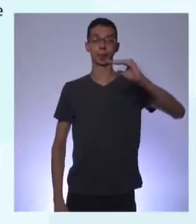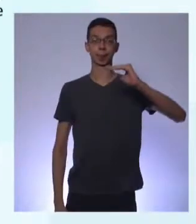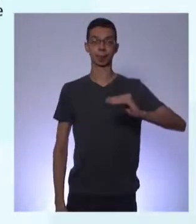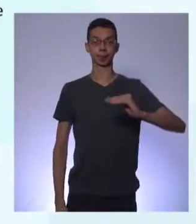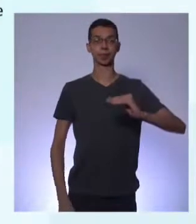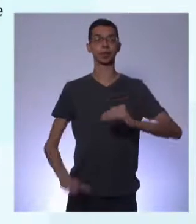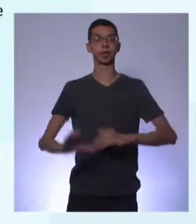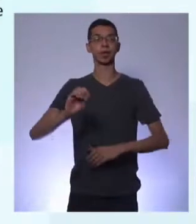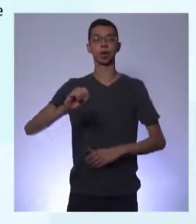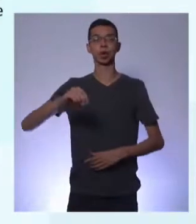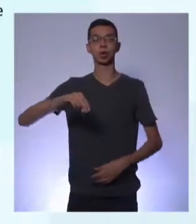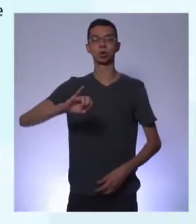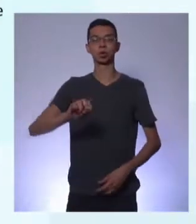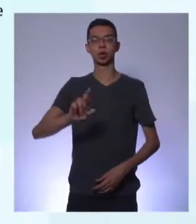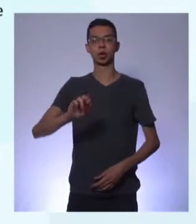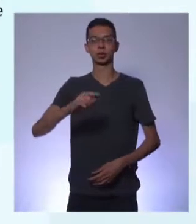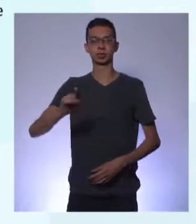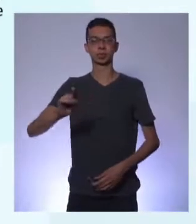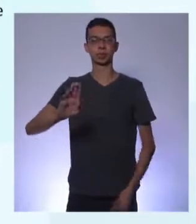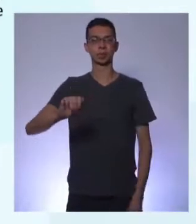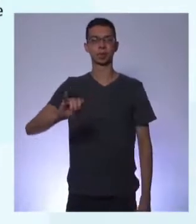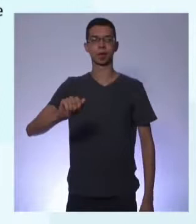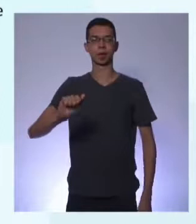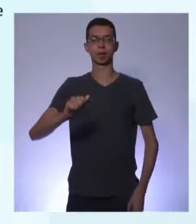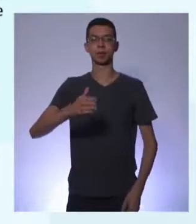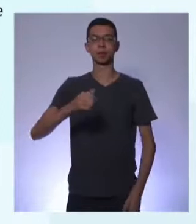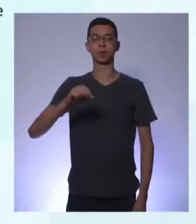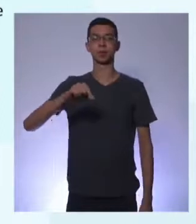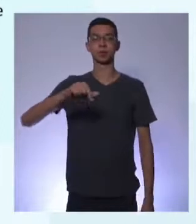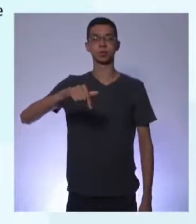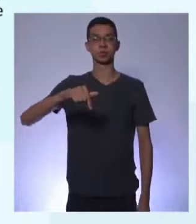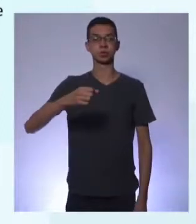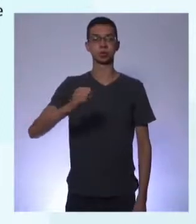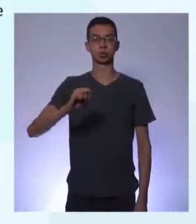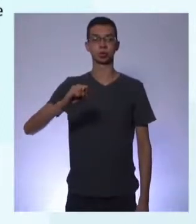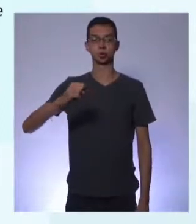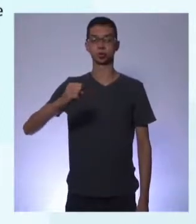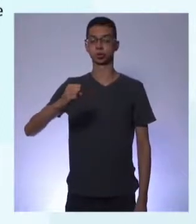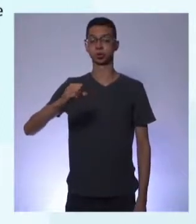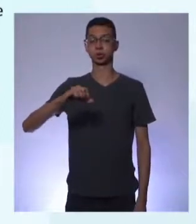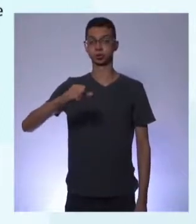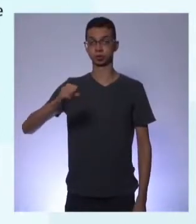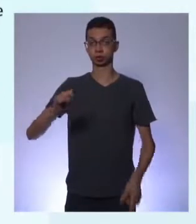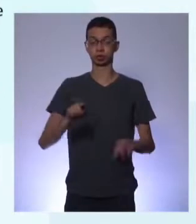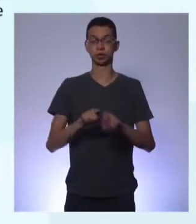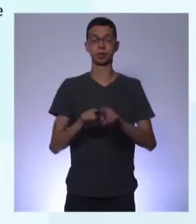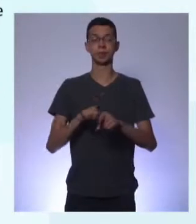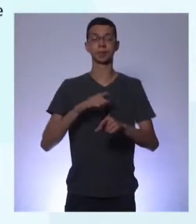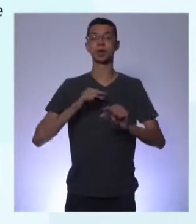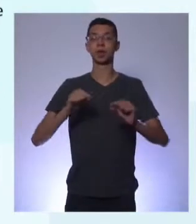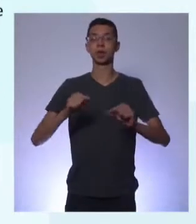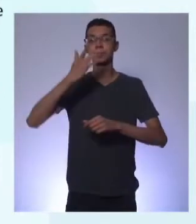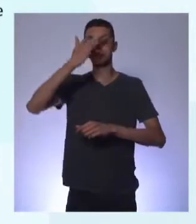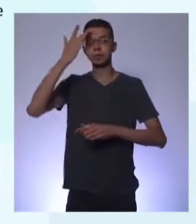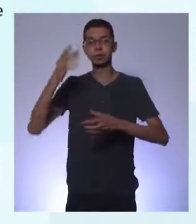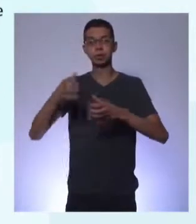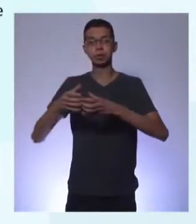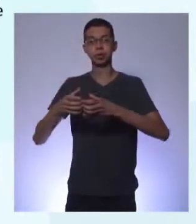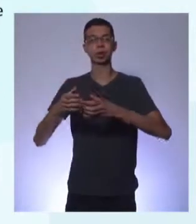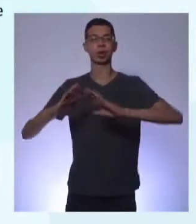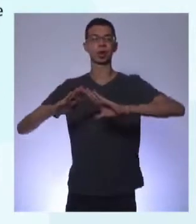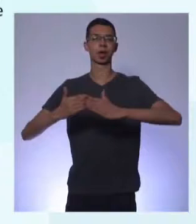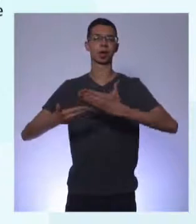caráter iluminista, né, caráter burguês, realizado por diversos grupos, alfaiates, pedreiros, sapateiros